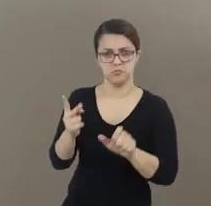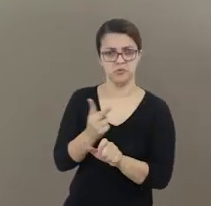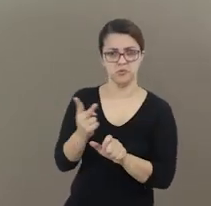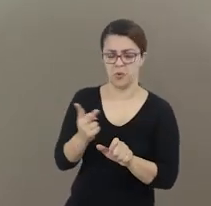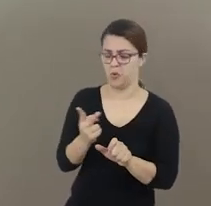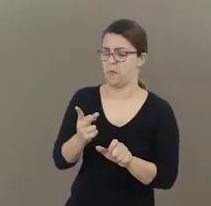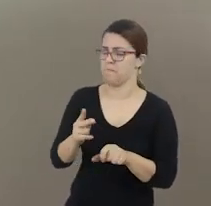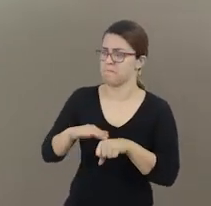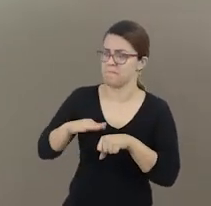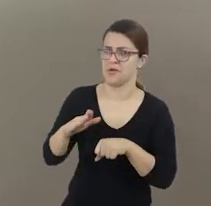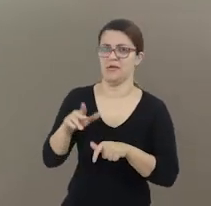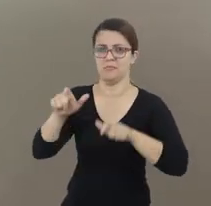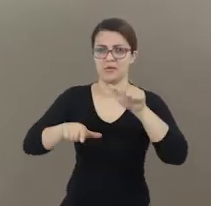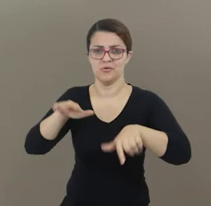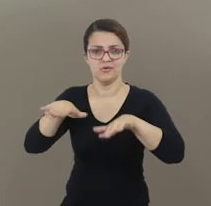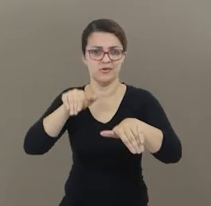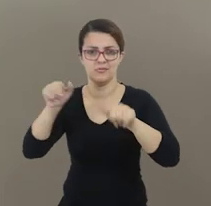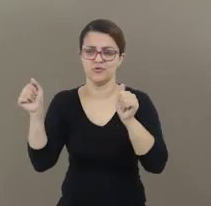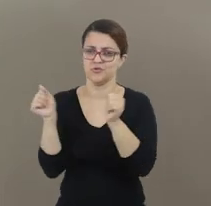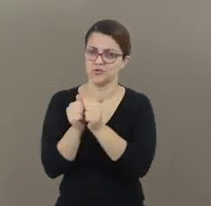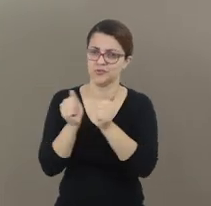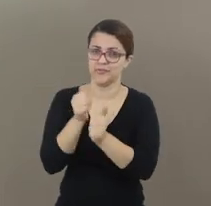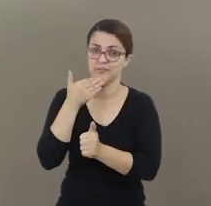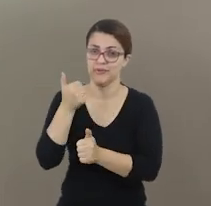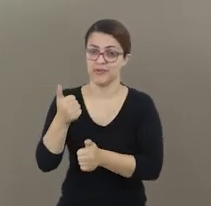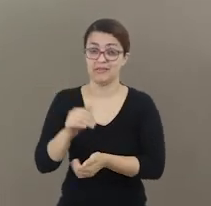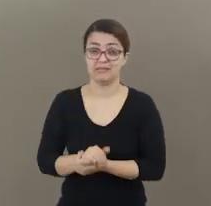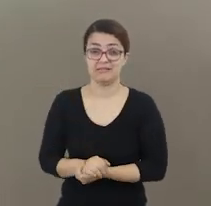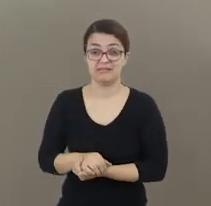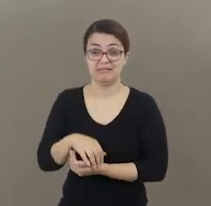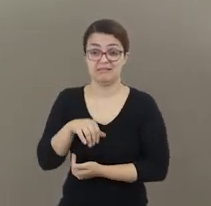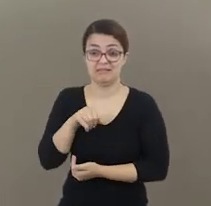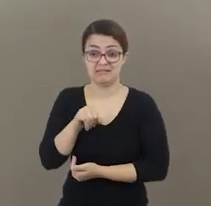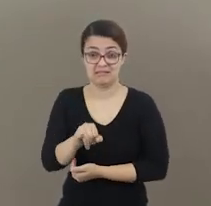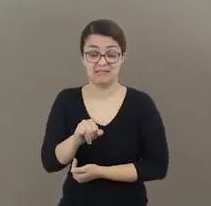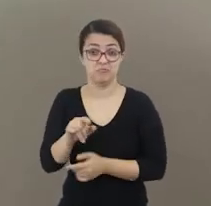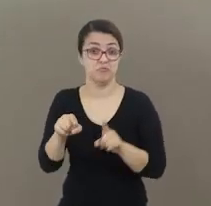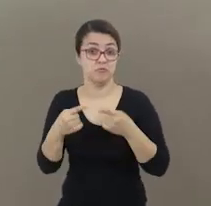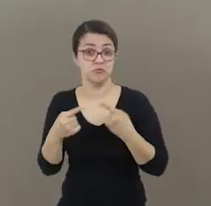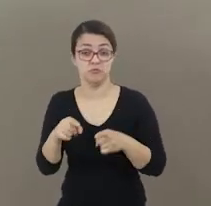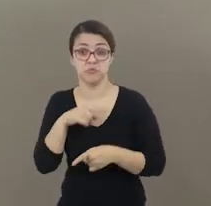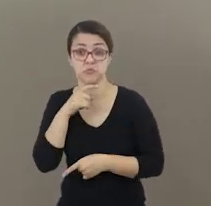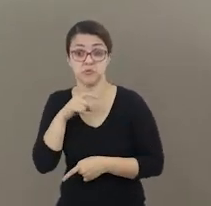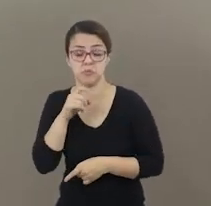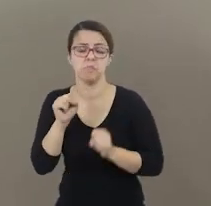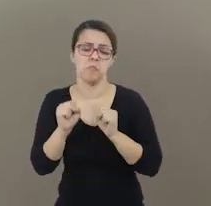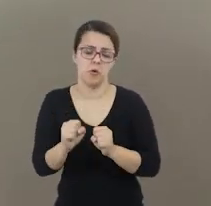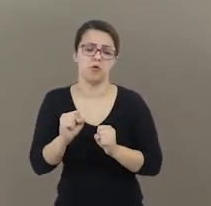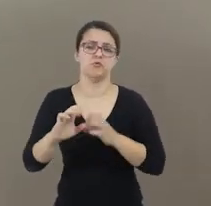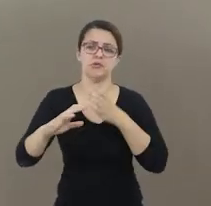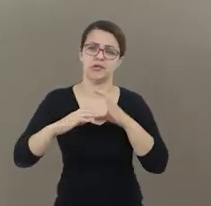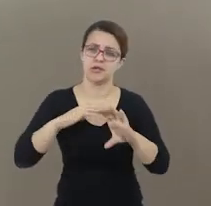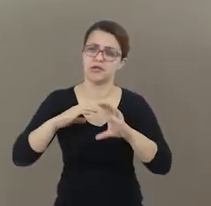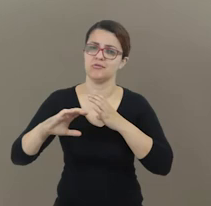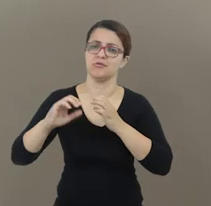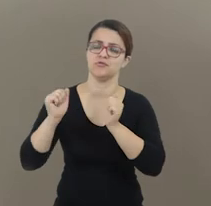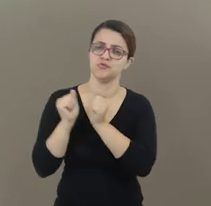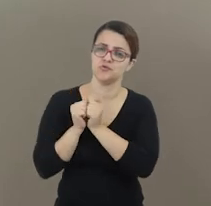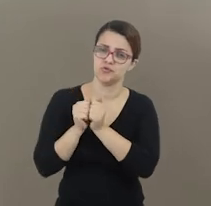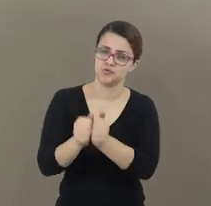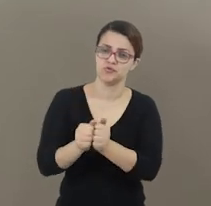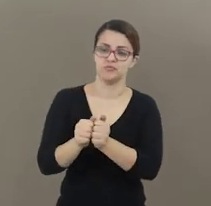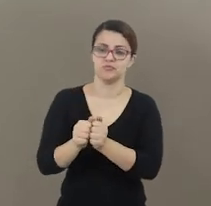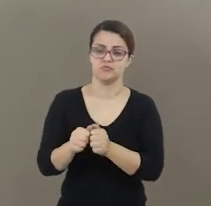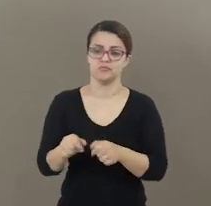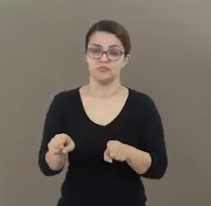e quanto mais pessoas tiverem em casa para poder brincar junto, fica melhor, tá? Se não tiver como colocar música, pode cantar com as crianças, tá